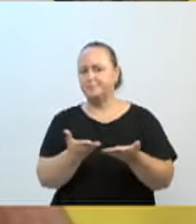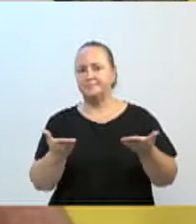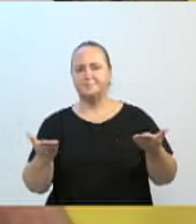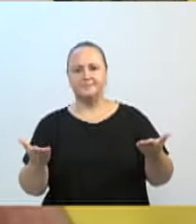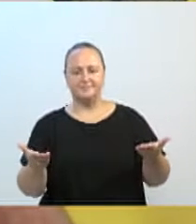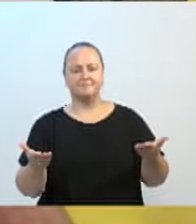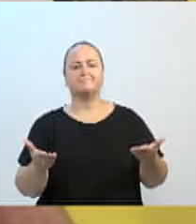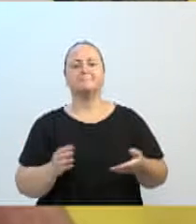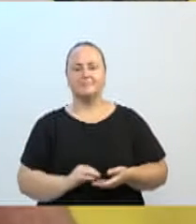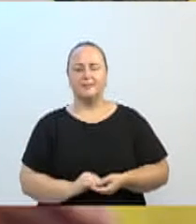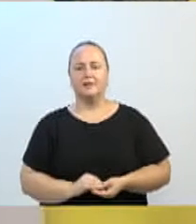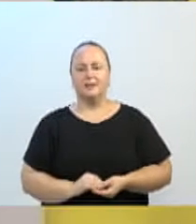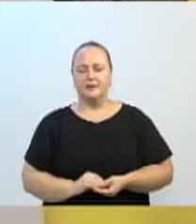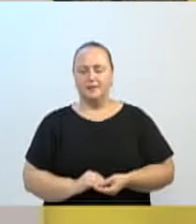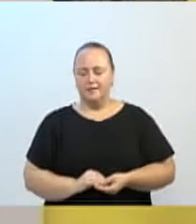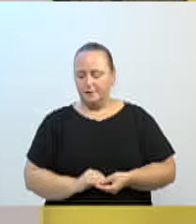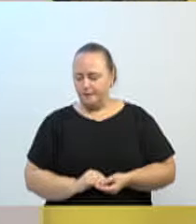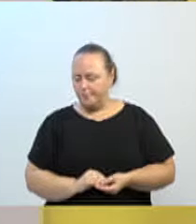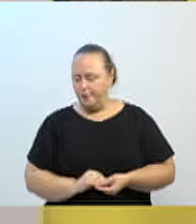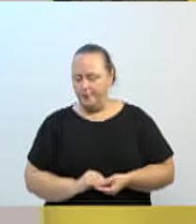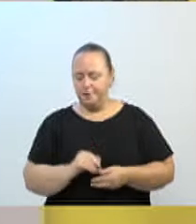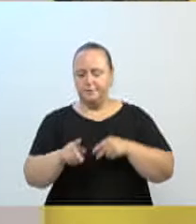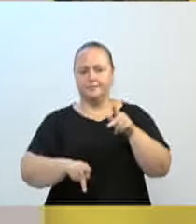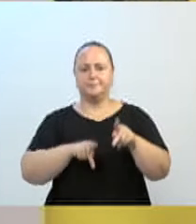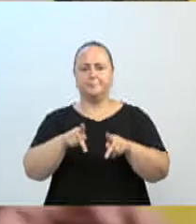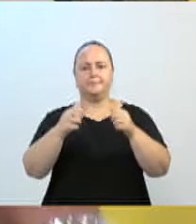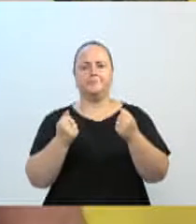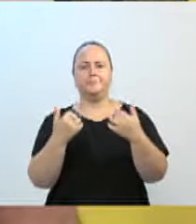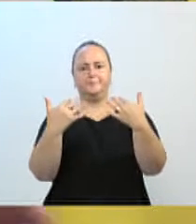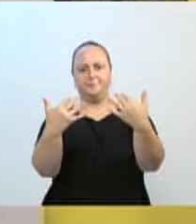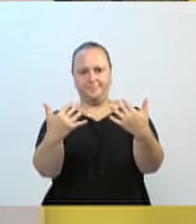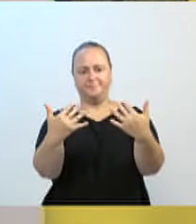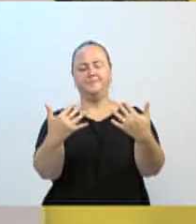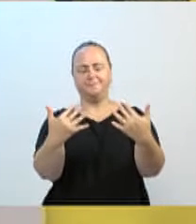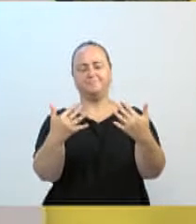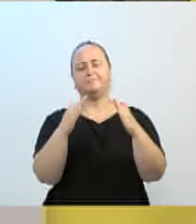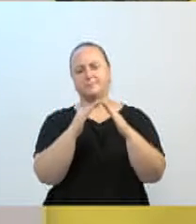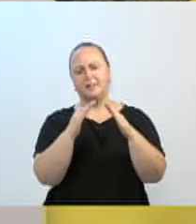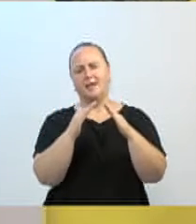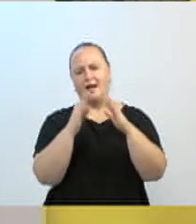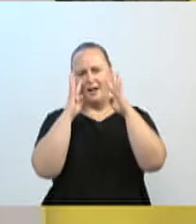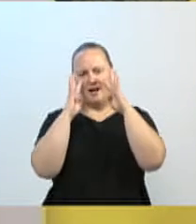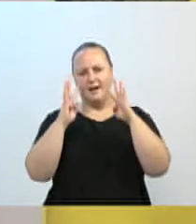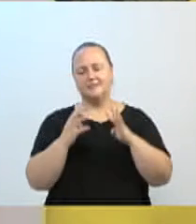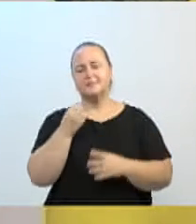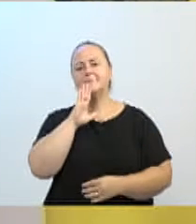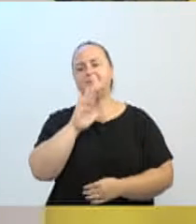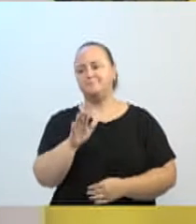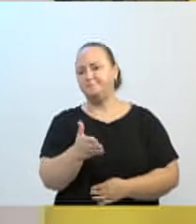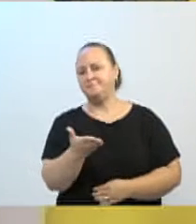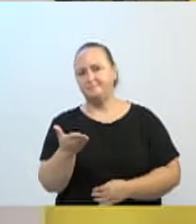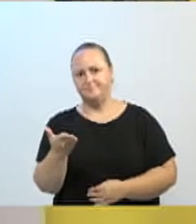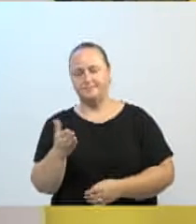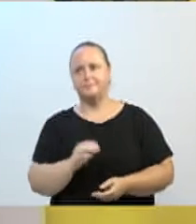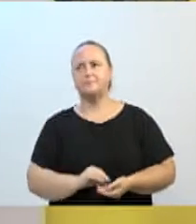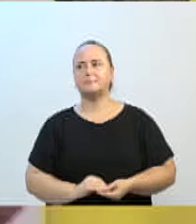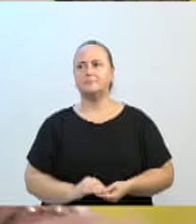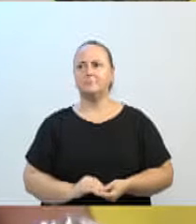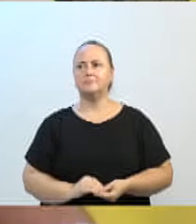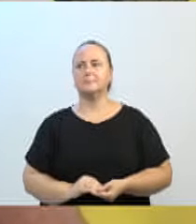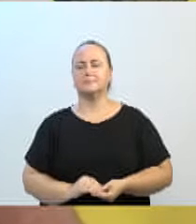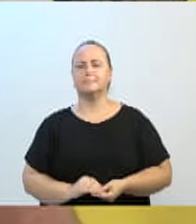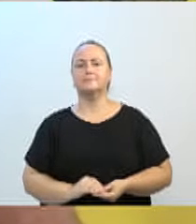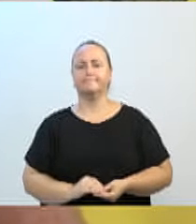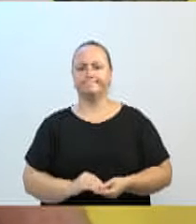senhoras vereadores, população que nos assistem das suas residências, uma boa tarde. É fato de conhecimento geral que a